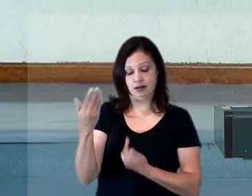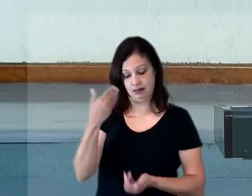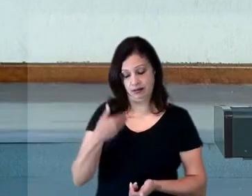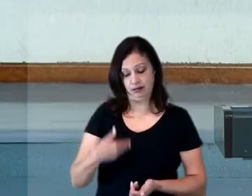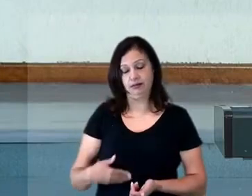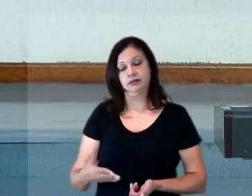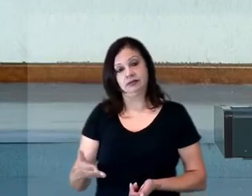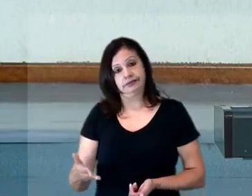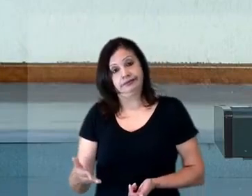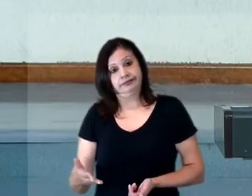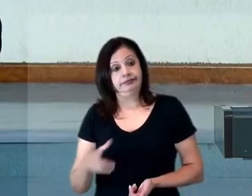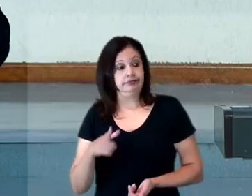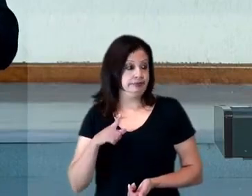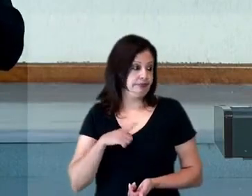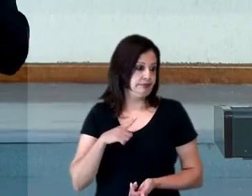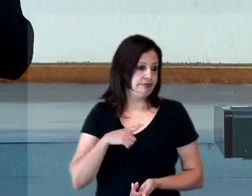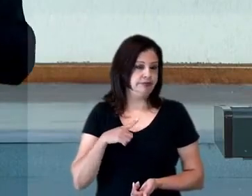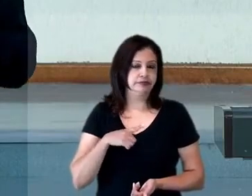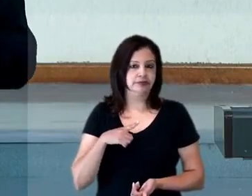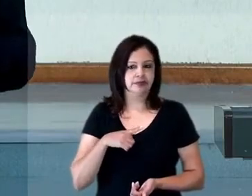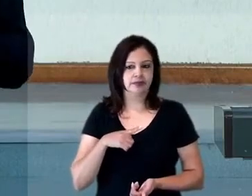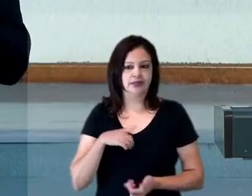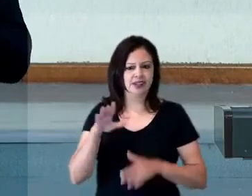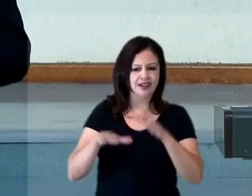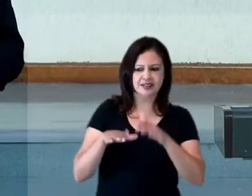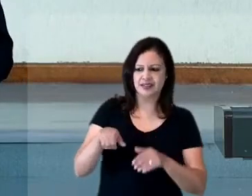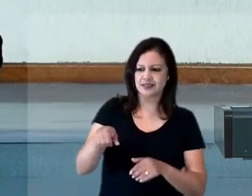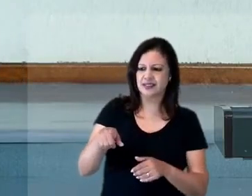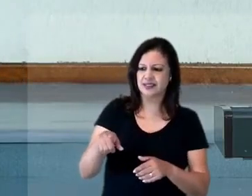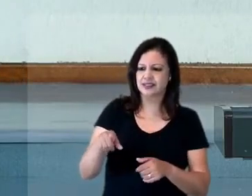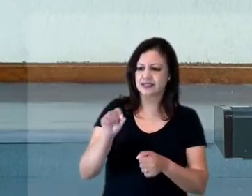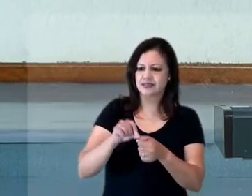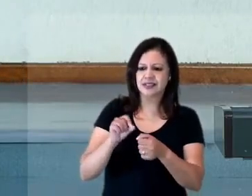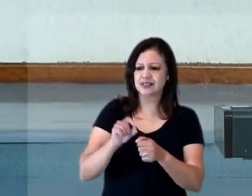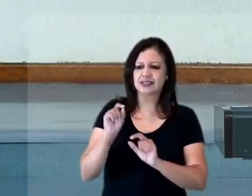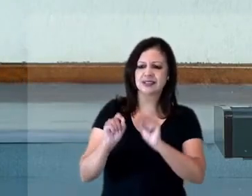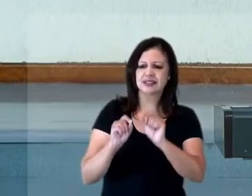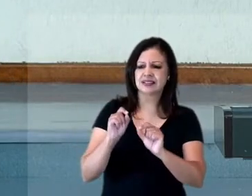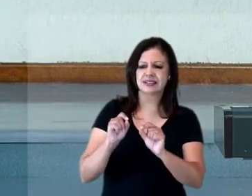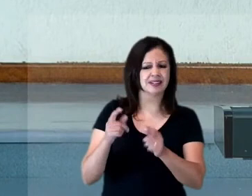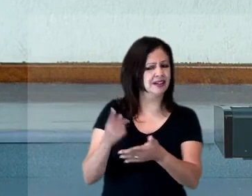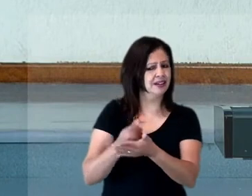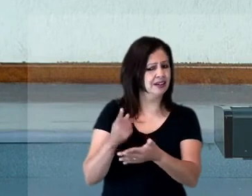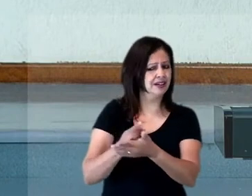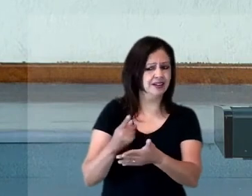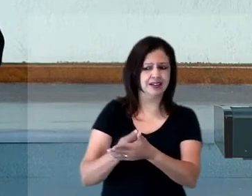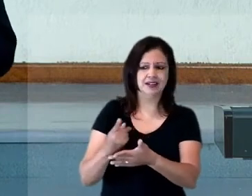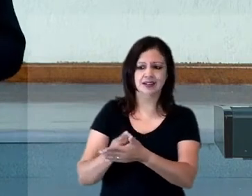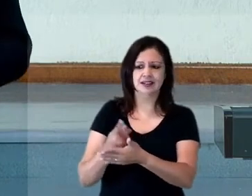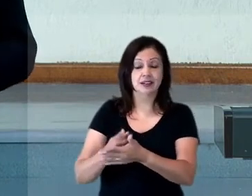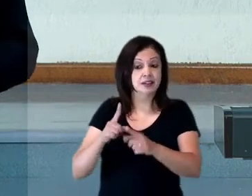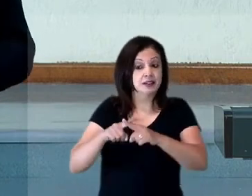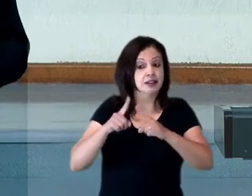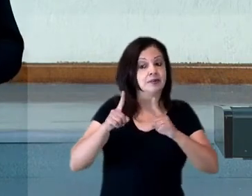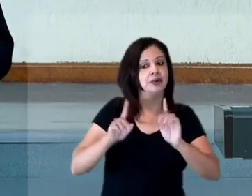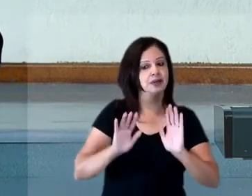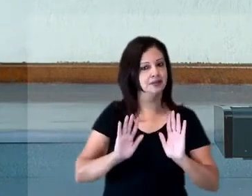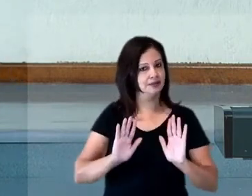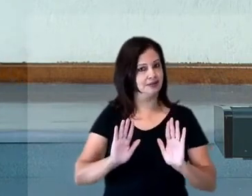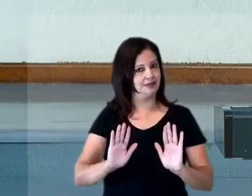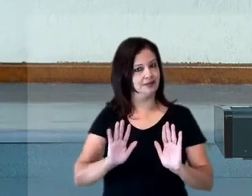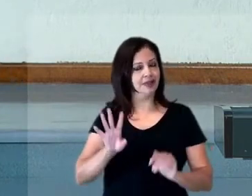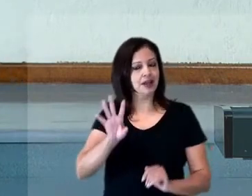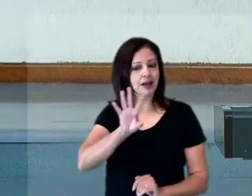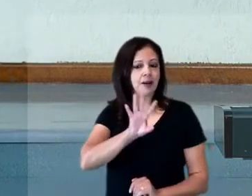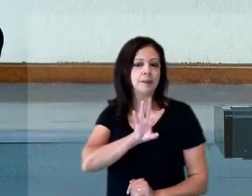não concordar muito com o que aquela pessoa está fazendo, com o que aquela pessoa está falando. Mas com esse amor, você pode